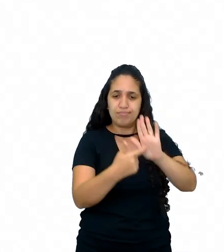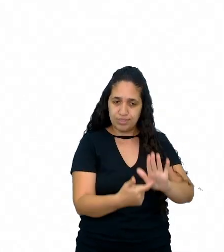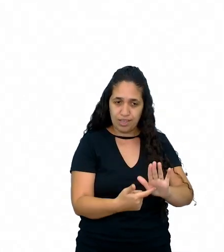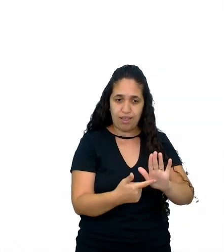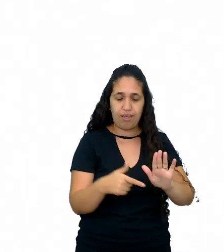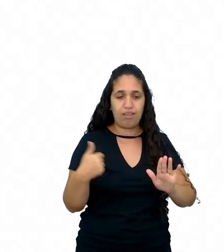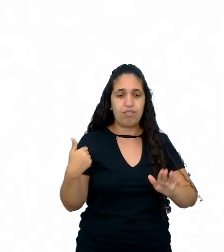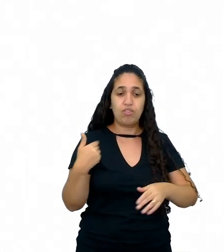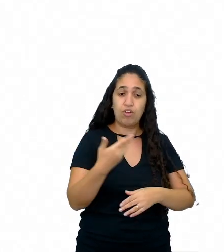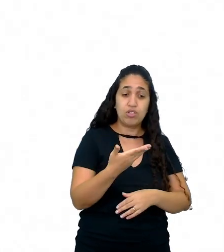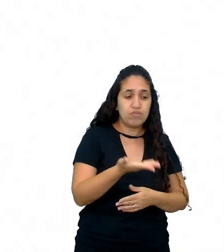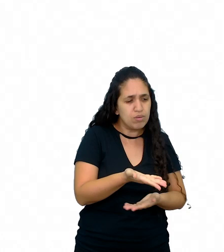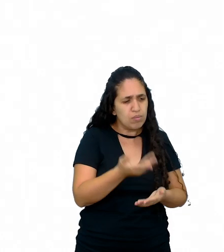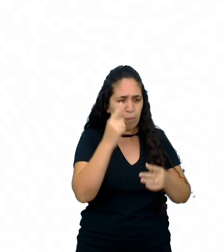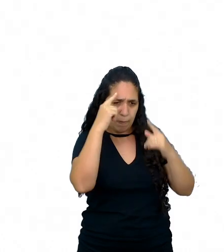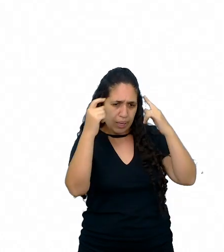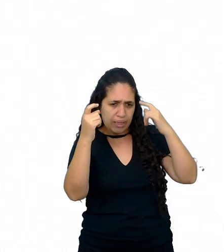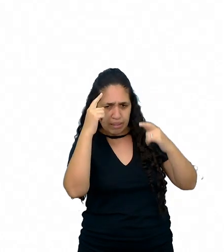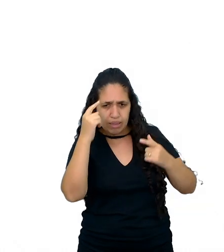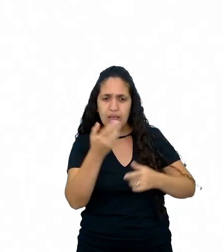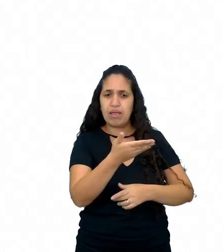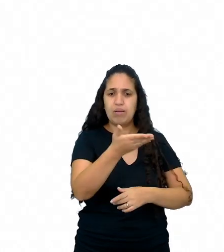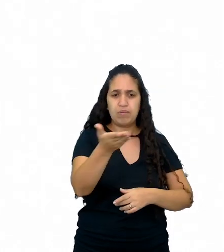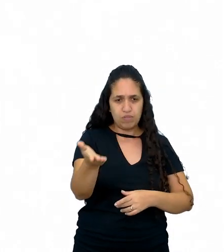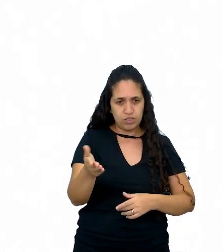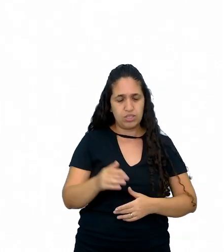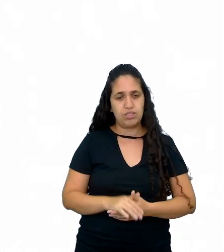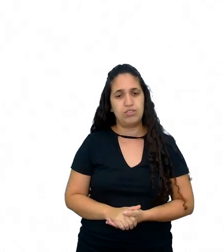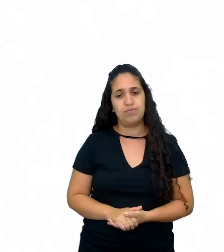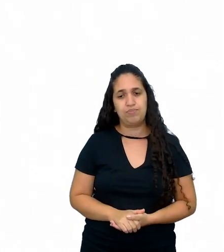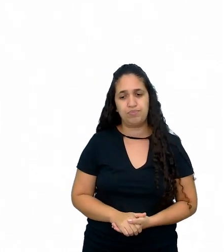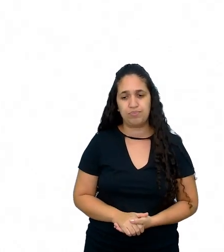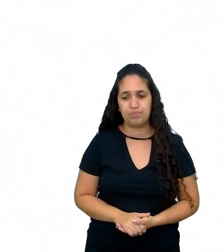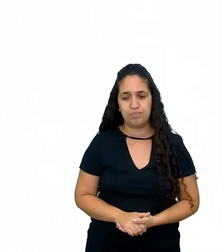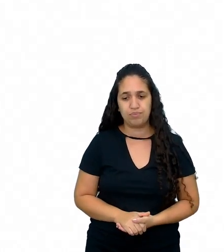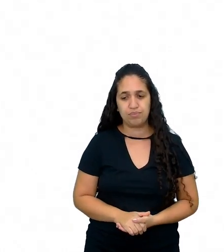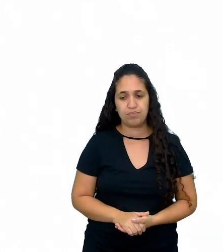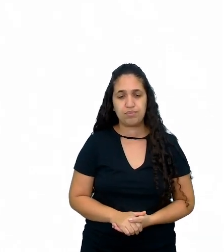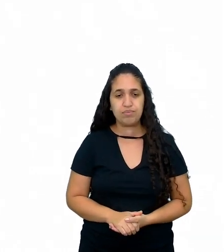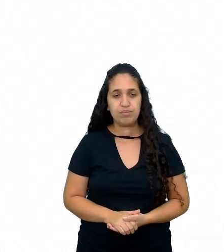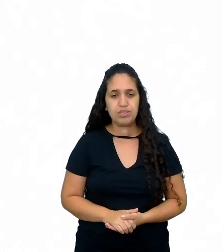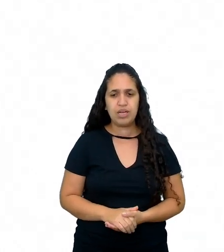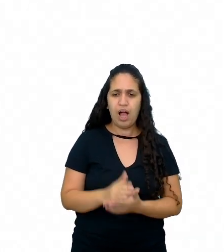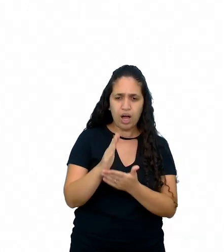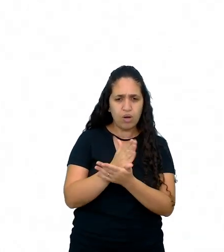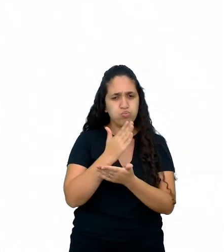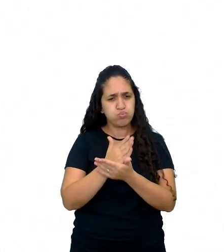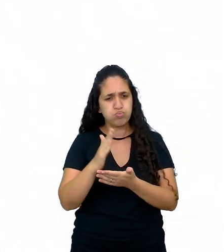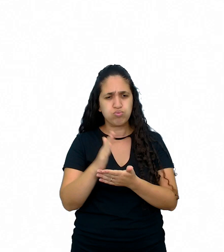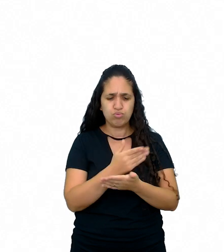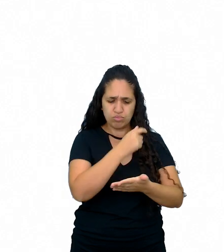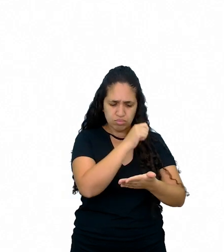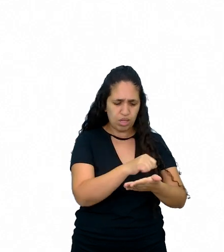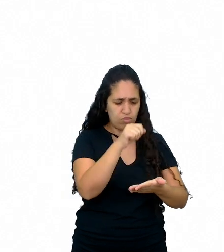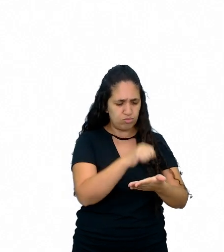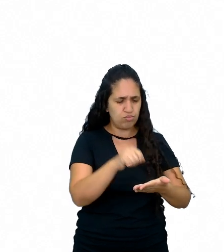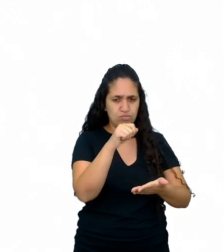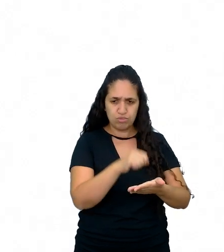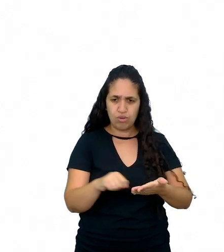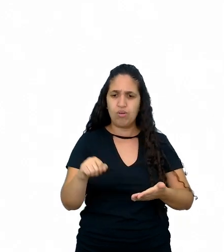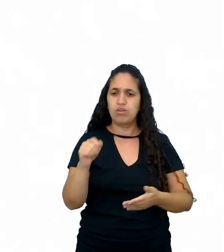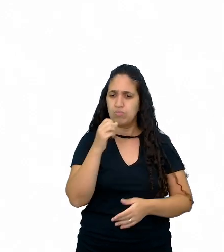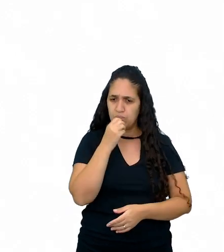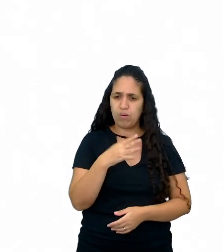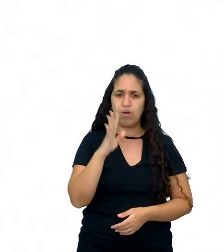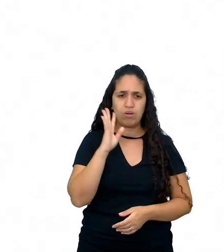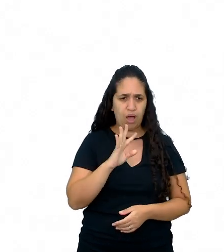vai dar uma ideia aí para vocês, tá? Tem autores, né, nós temos autores bacanas aí